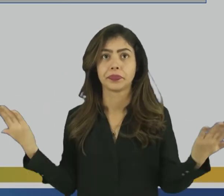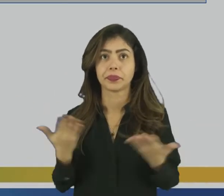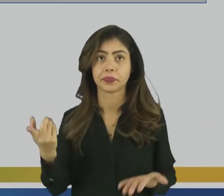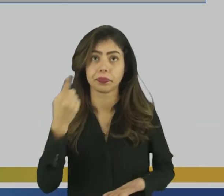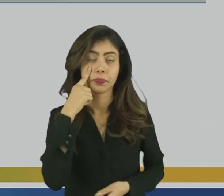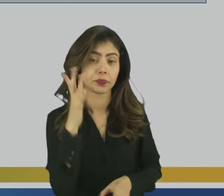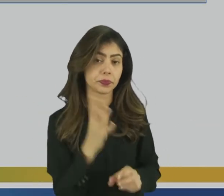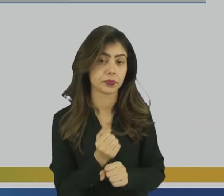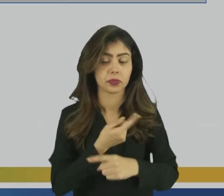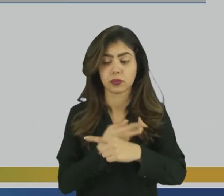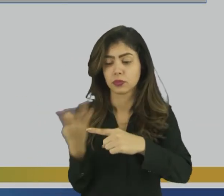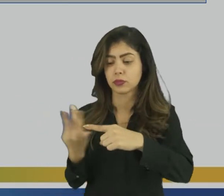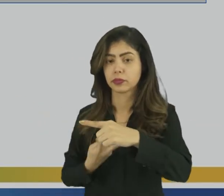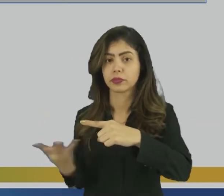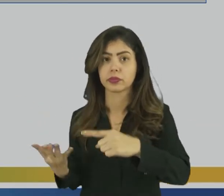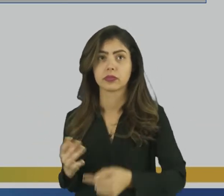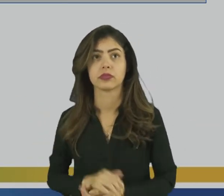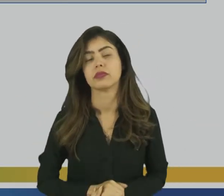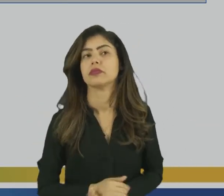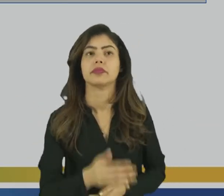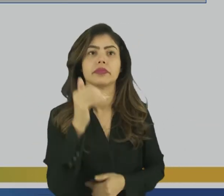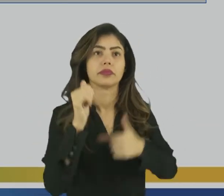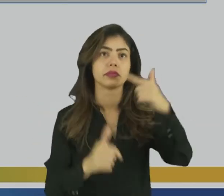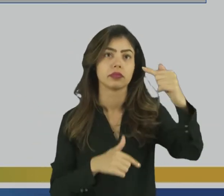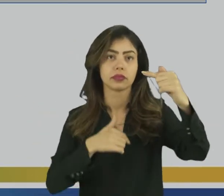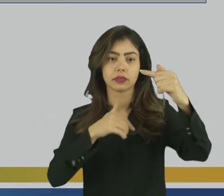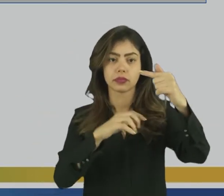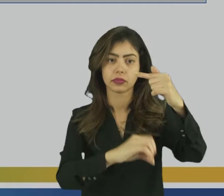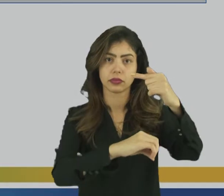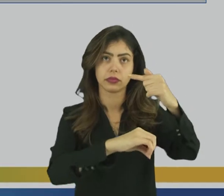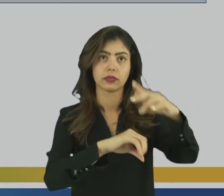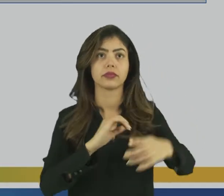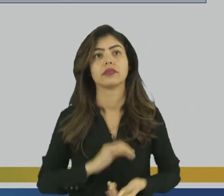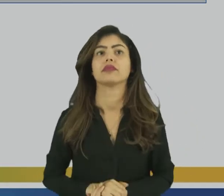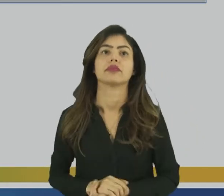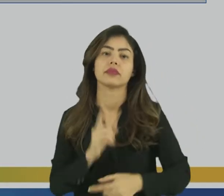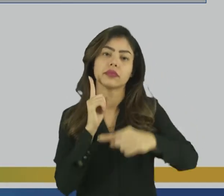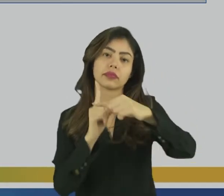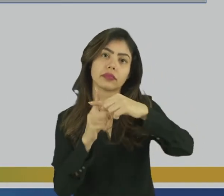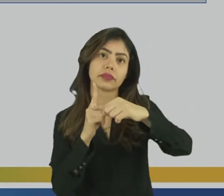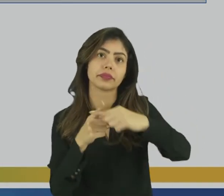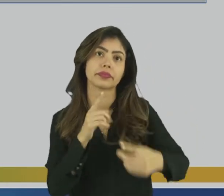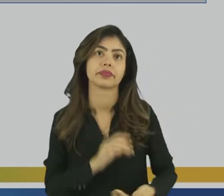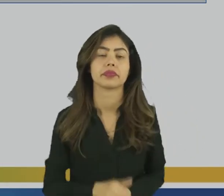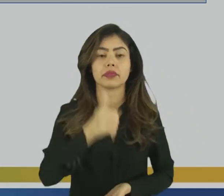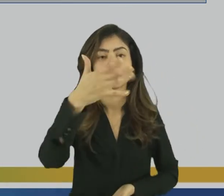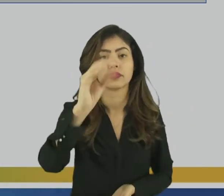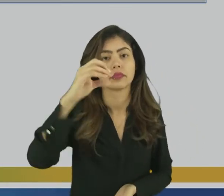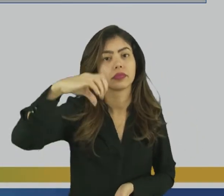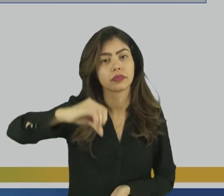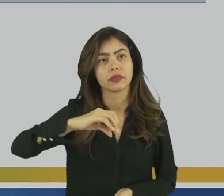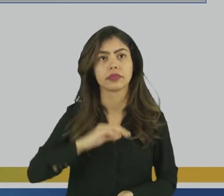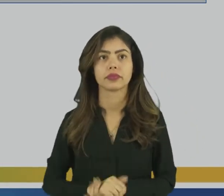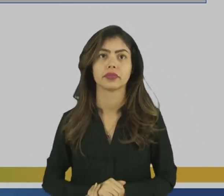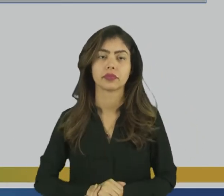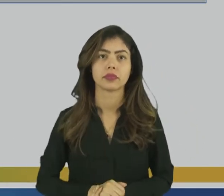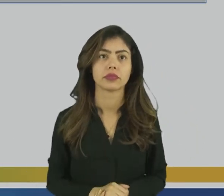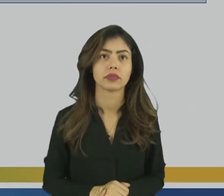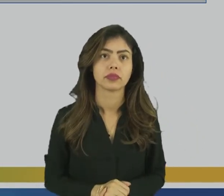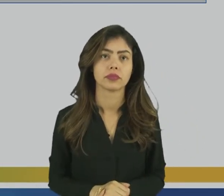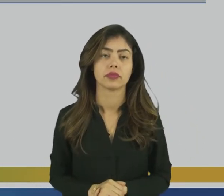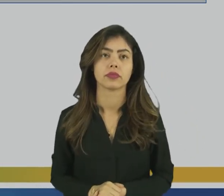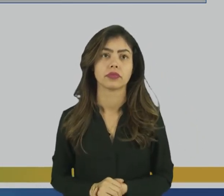determinar a adição das frações abaixo. Ó. Então, nós temos 7 nonos e vamos somar com 10 nonos.